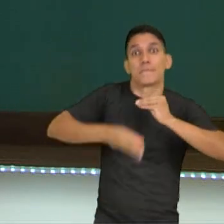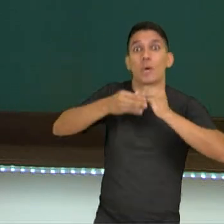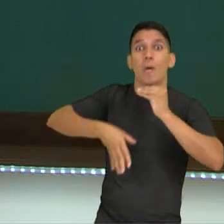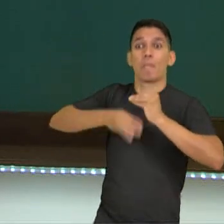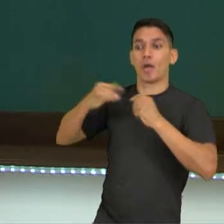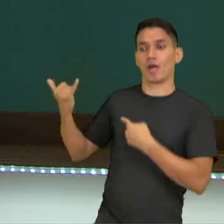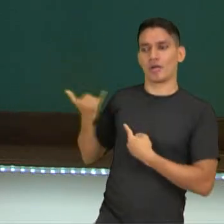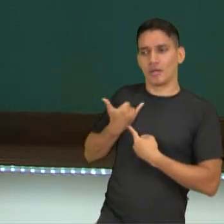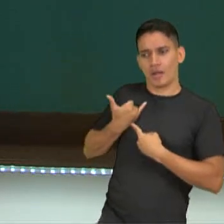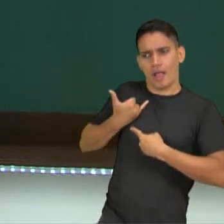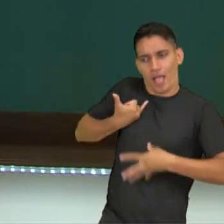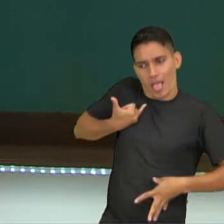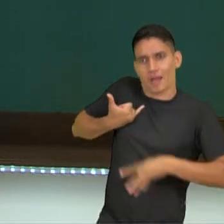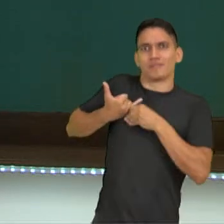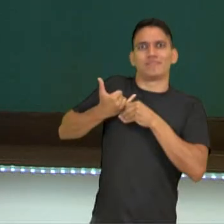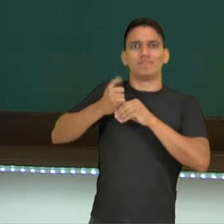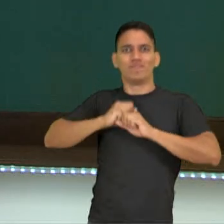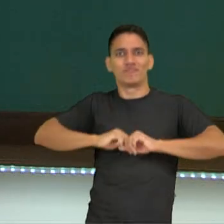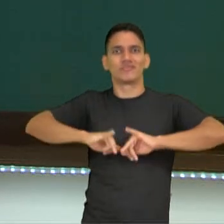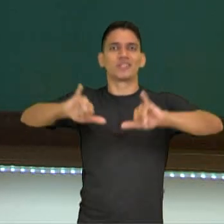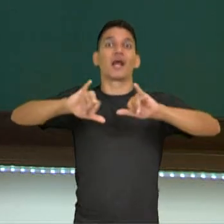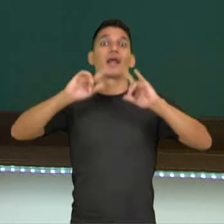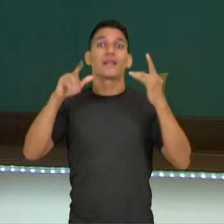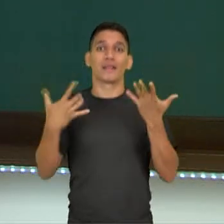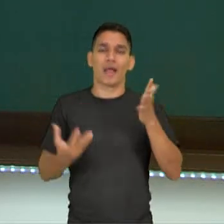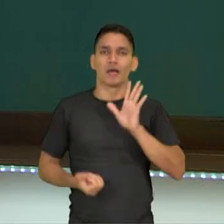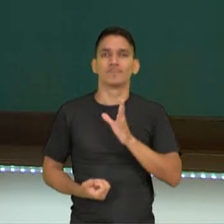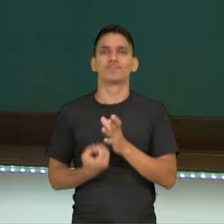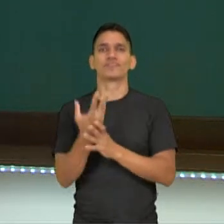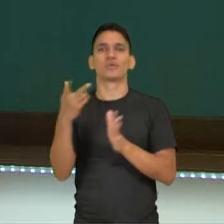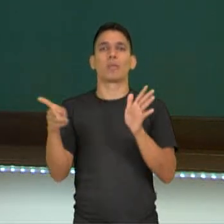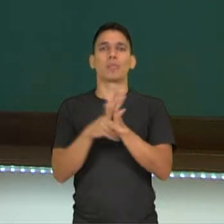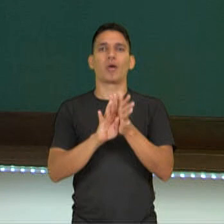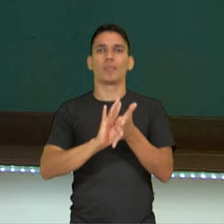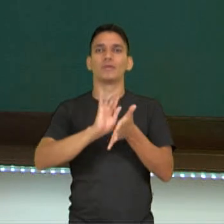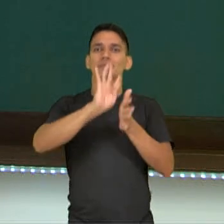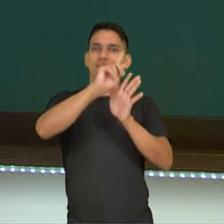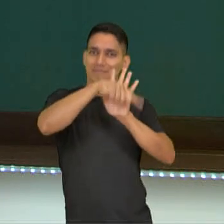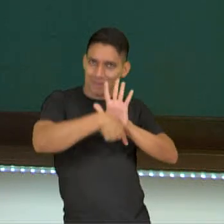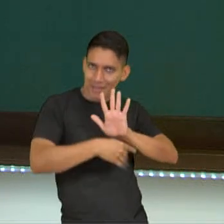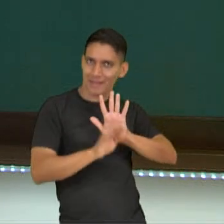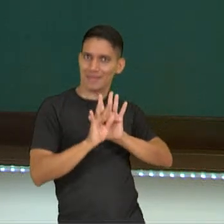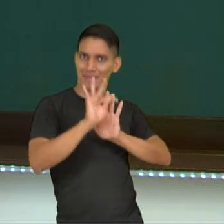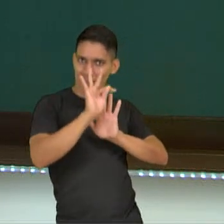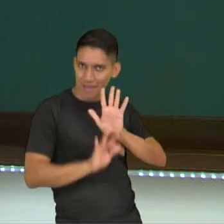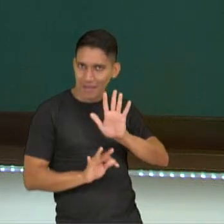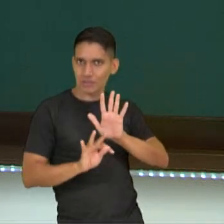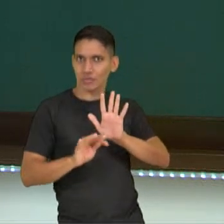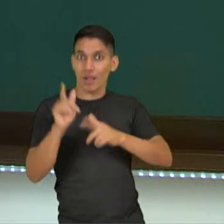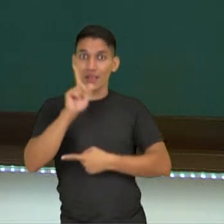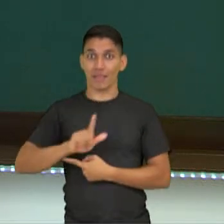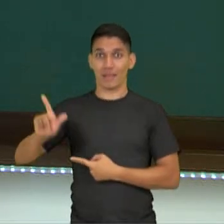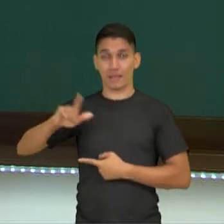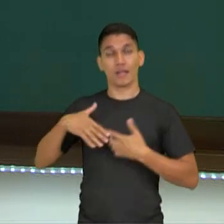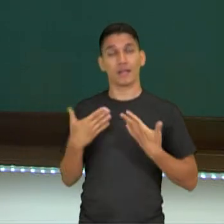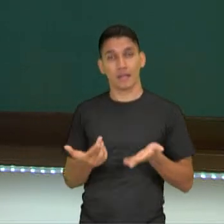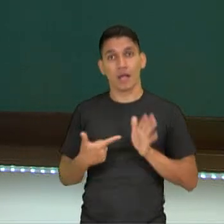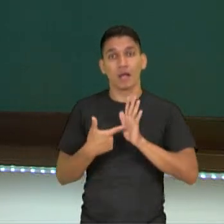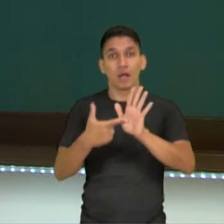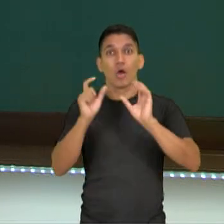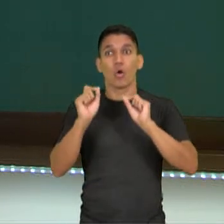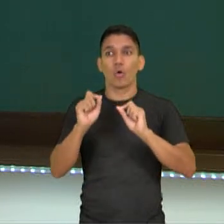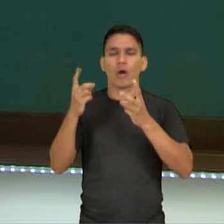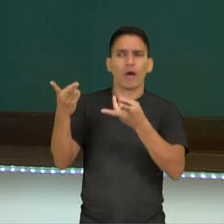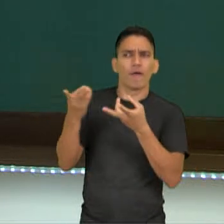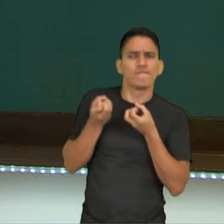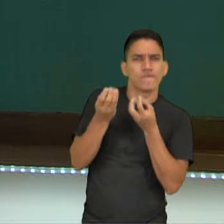Aí o cronista tem a liberdade de trazer a ficção para o seu texto literário, né? Então a notícia acaba sendo transformada